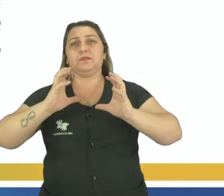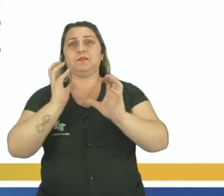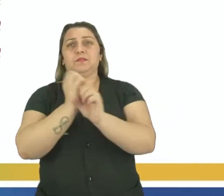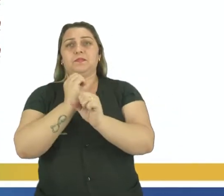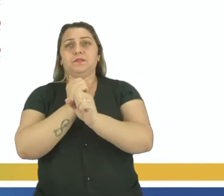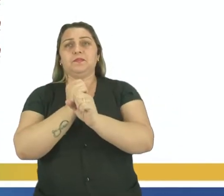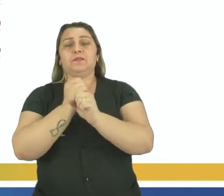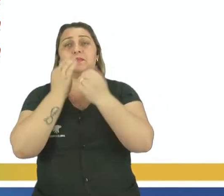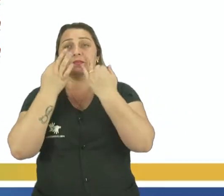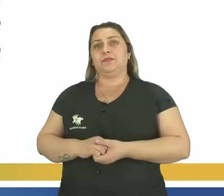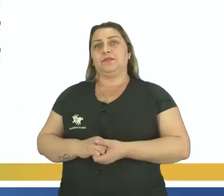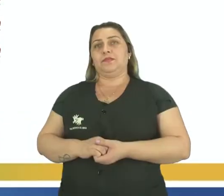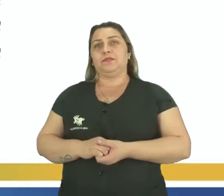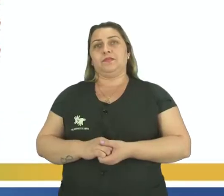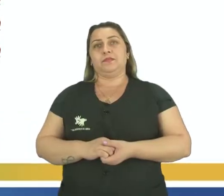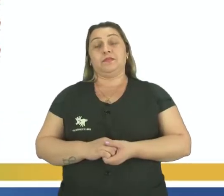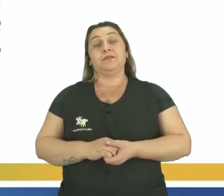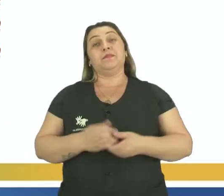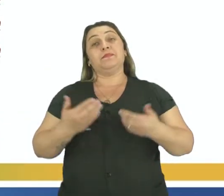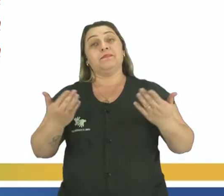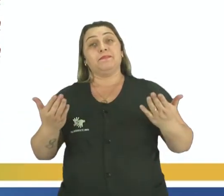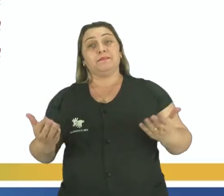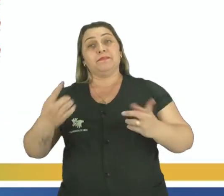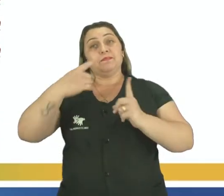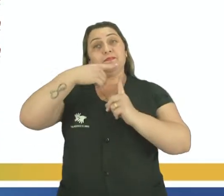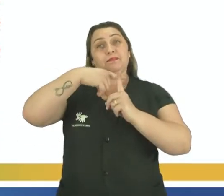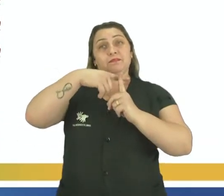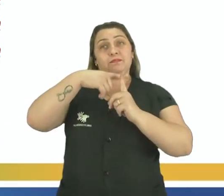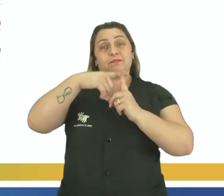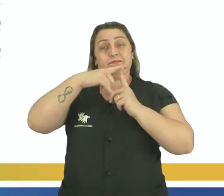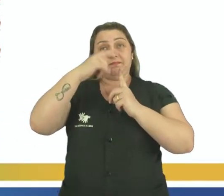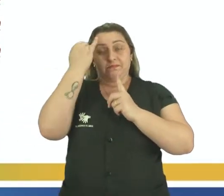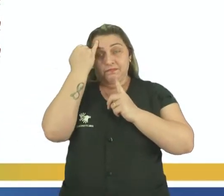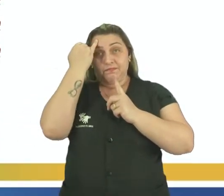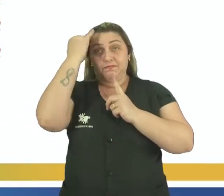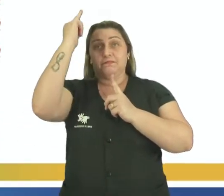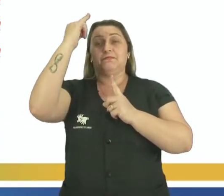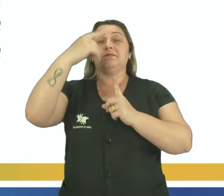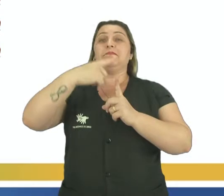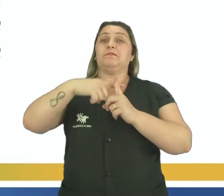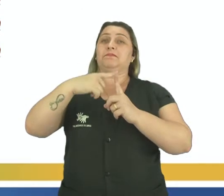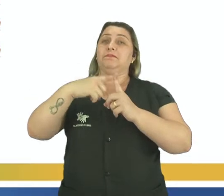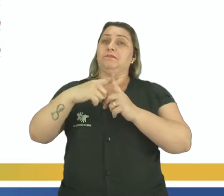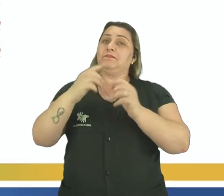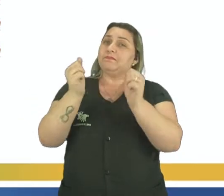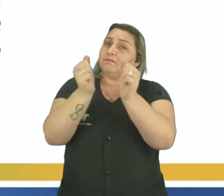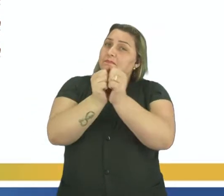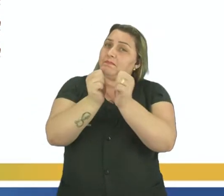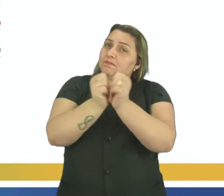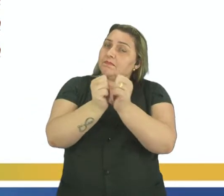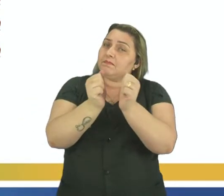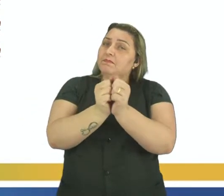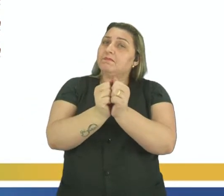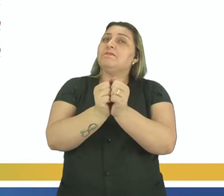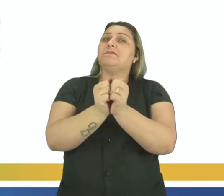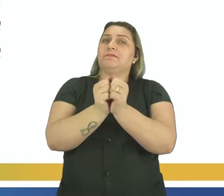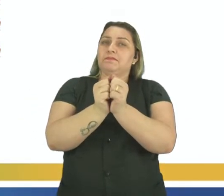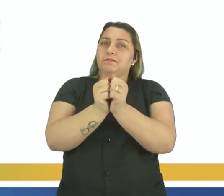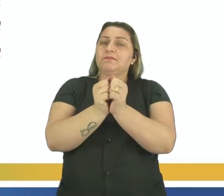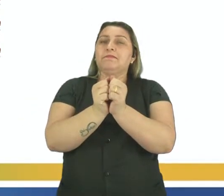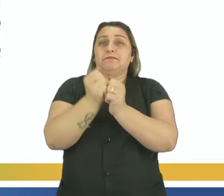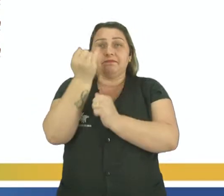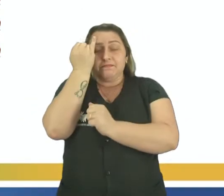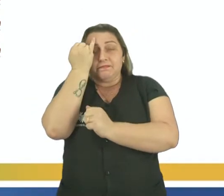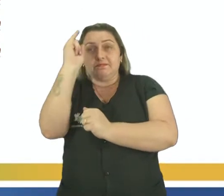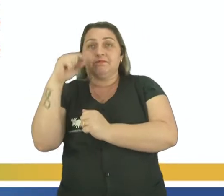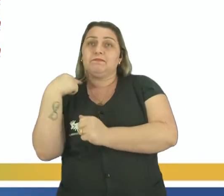bolinhas, certinho? Então, a adição, a ideia da adição é a junção. Essa, é a